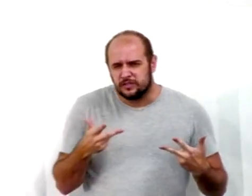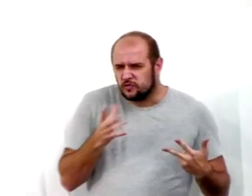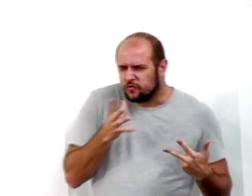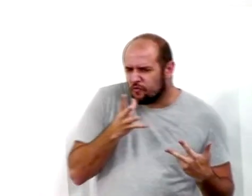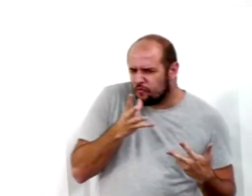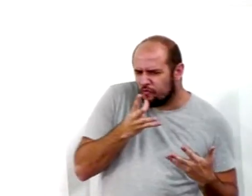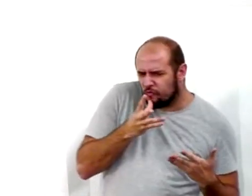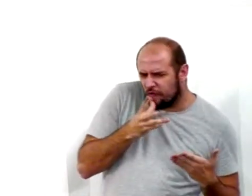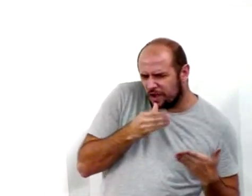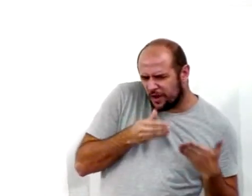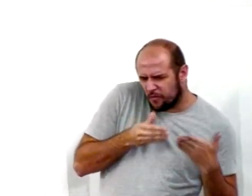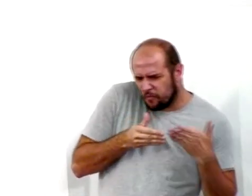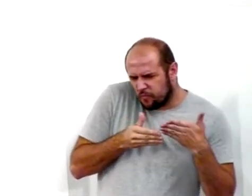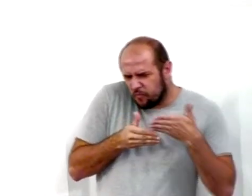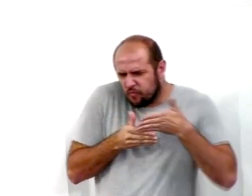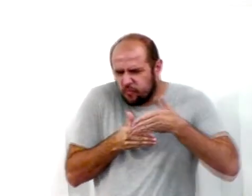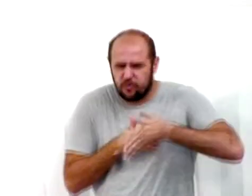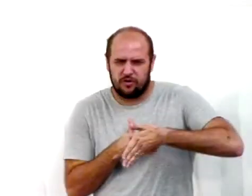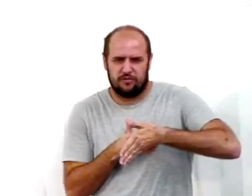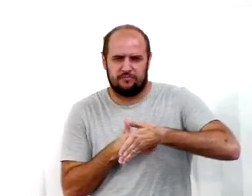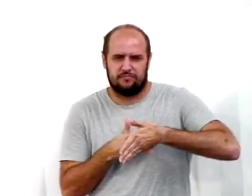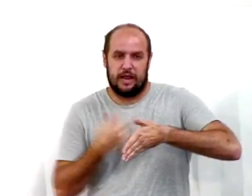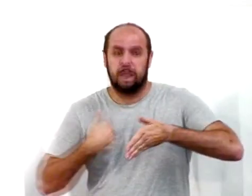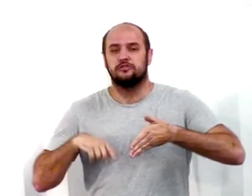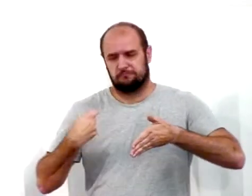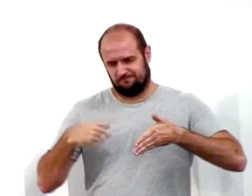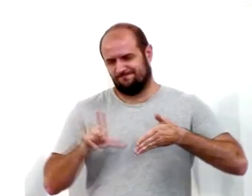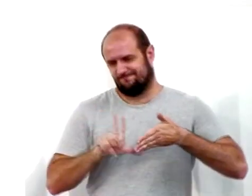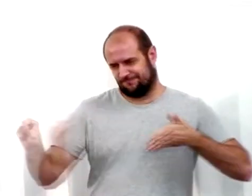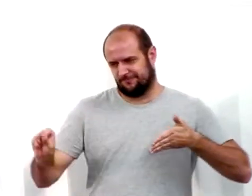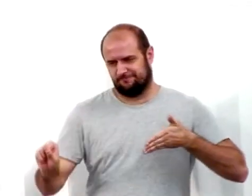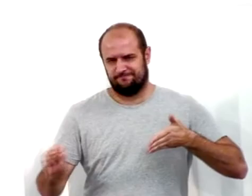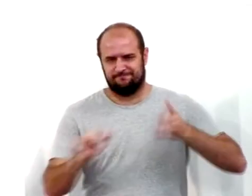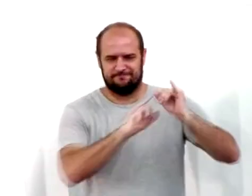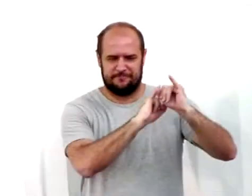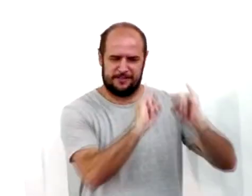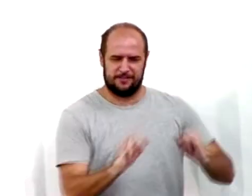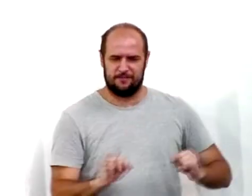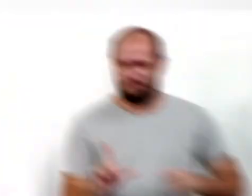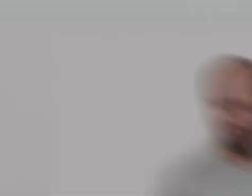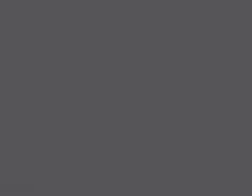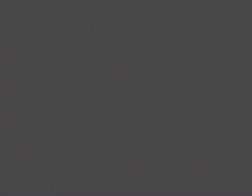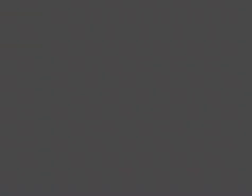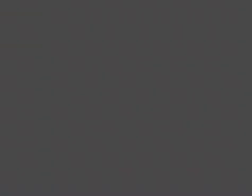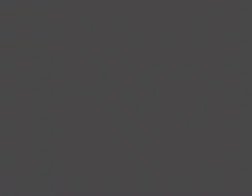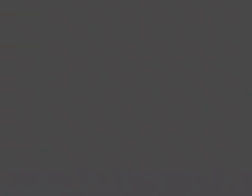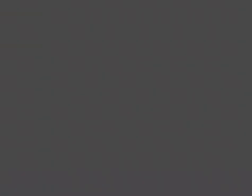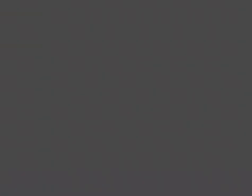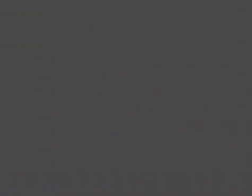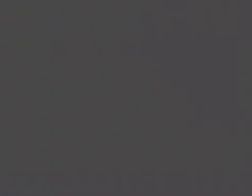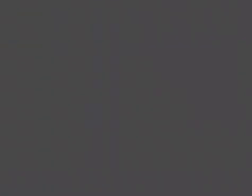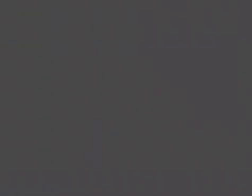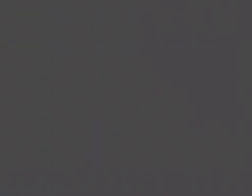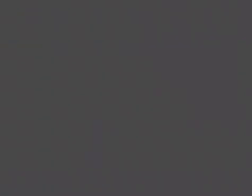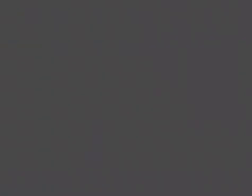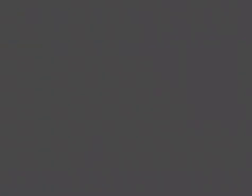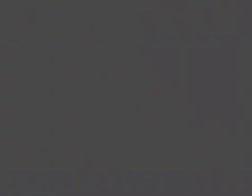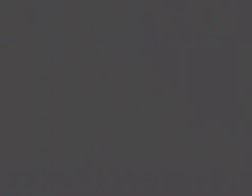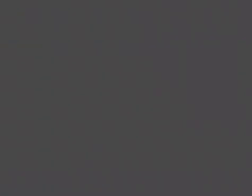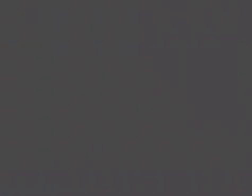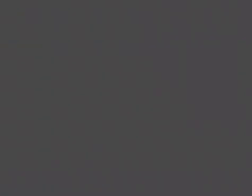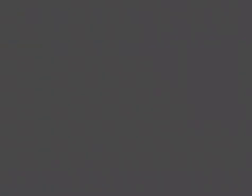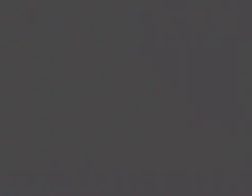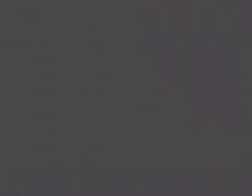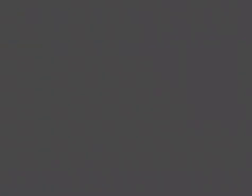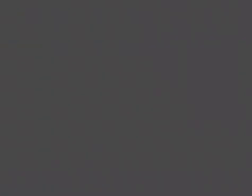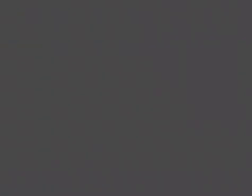e tão sutil. Fujamos dos ídolos. Que Deus nos abençoe. Muito obrigado por nos